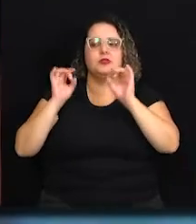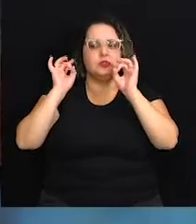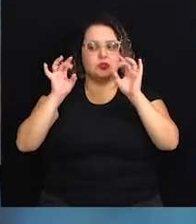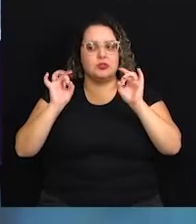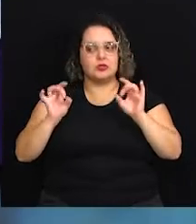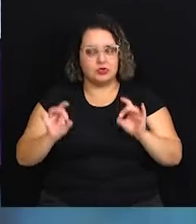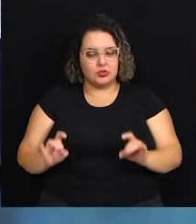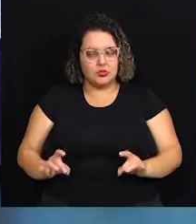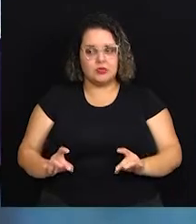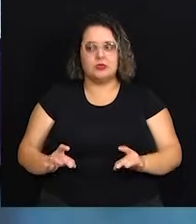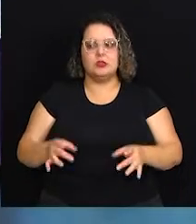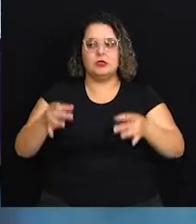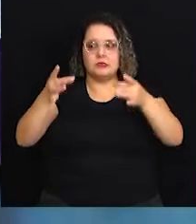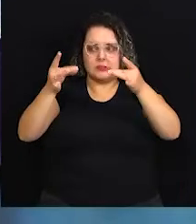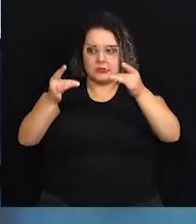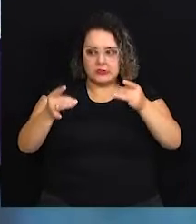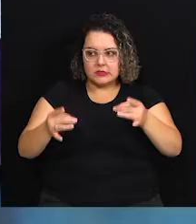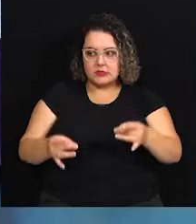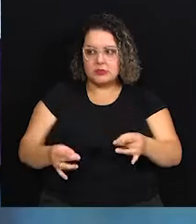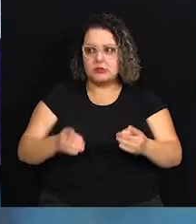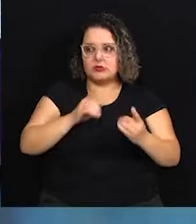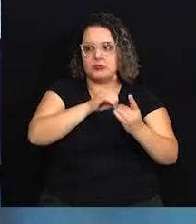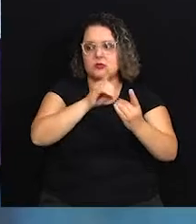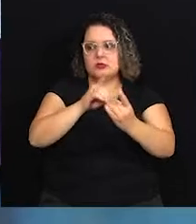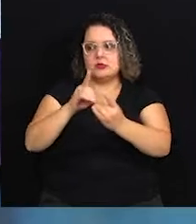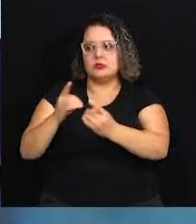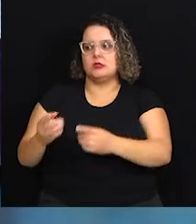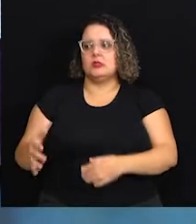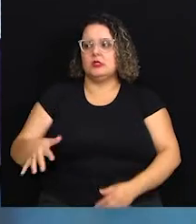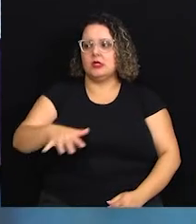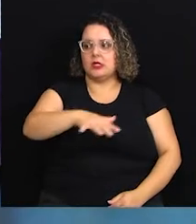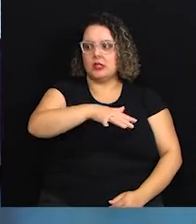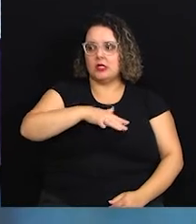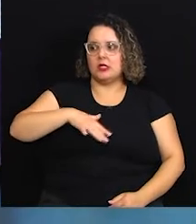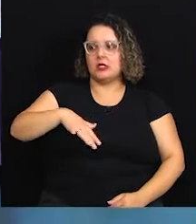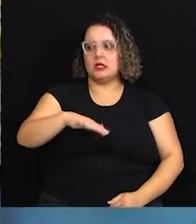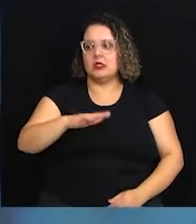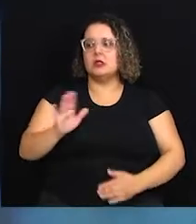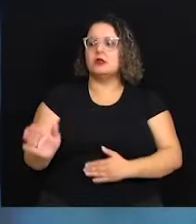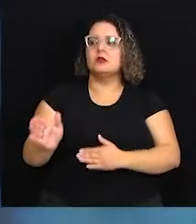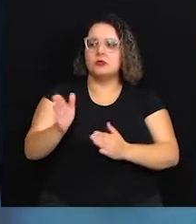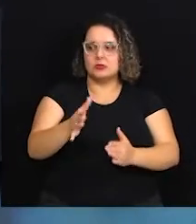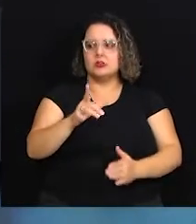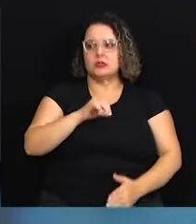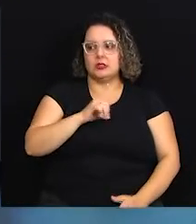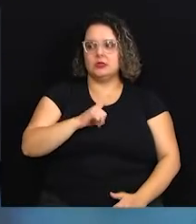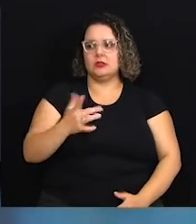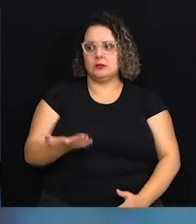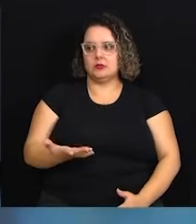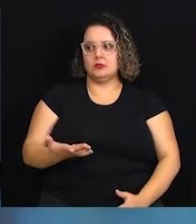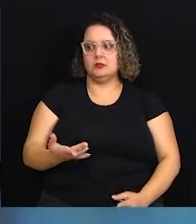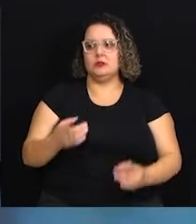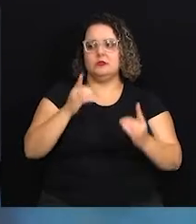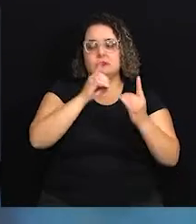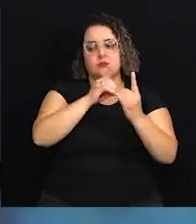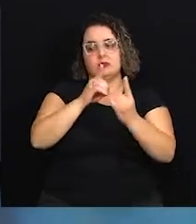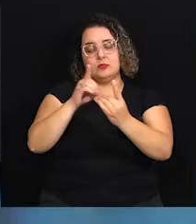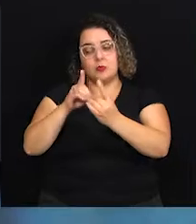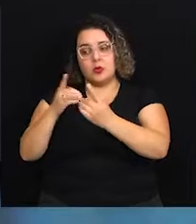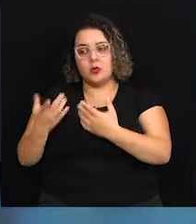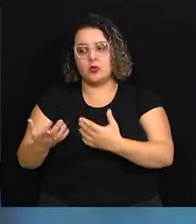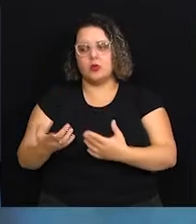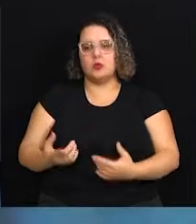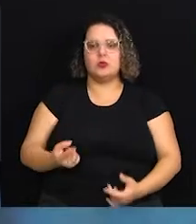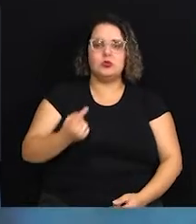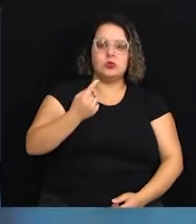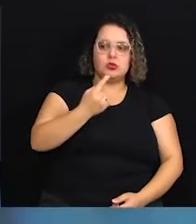quais serão os atendimentos e ela passa a ser atendida dentro desses segmentos que a gente tem. Os atendimentos, eles ocorrem de